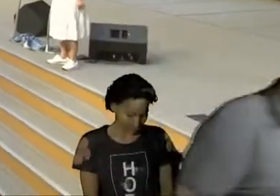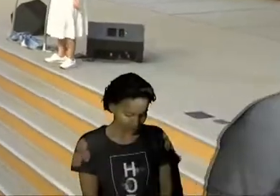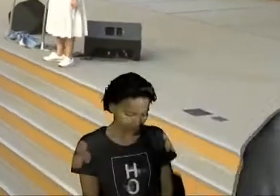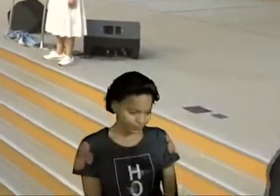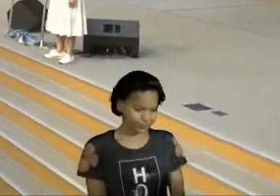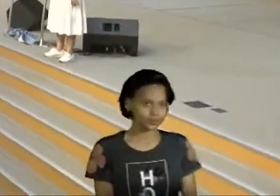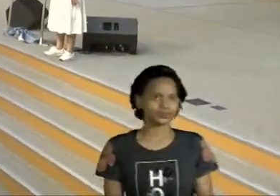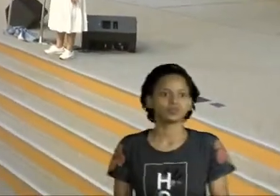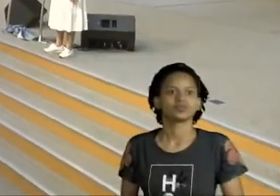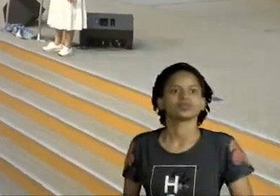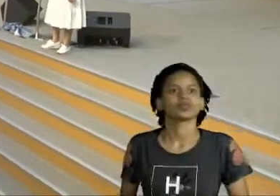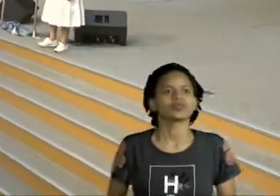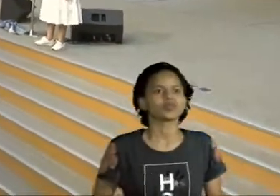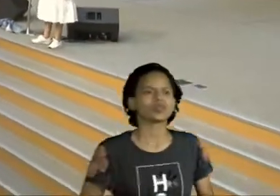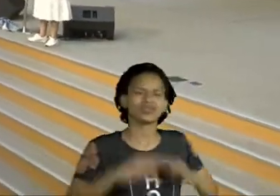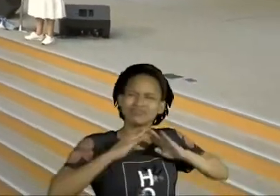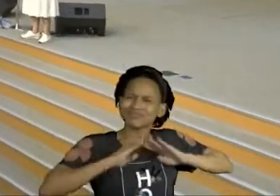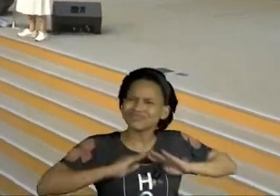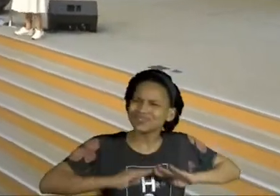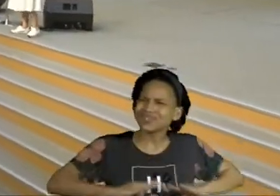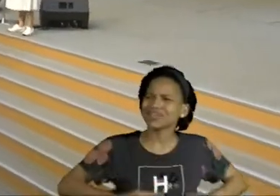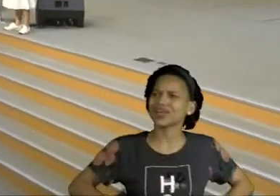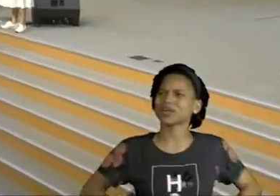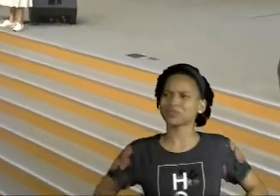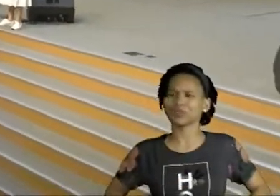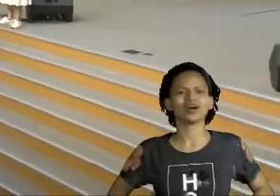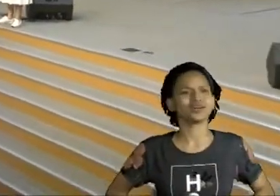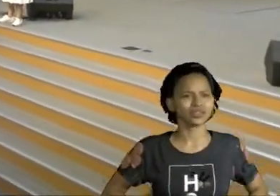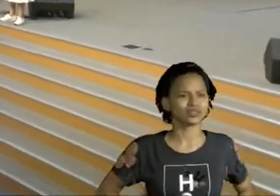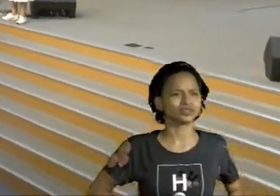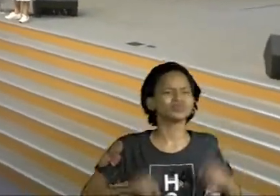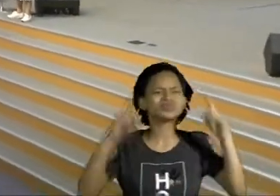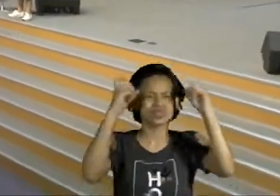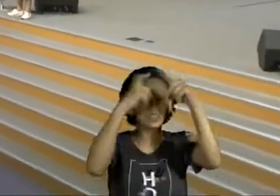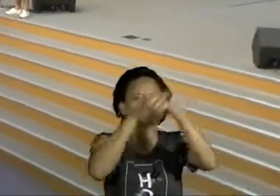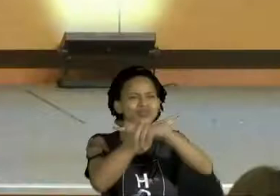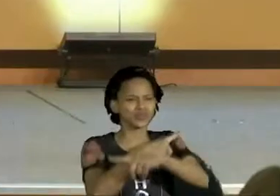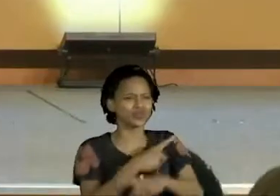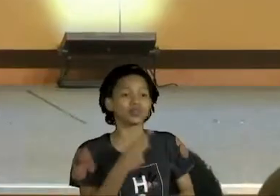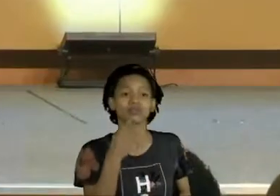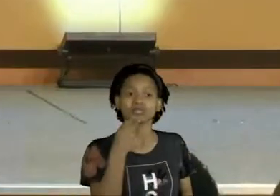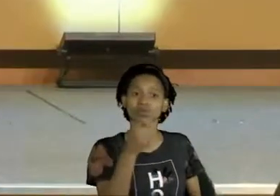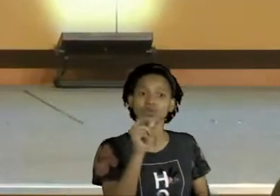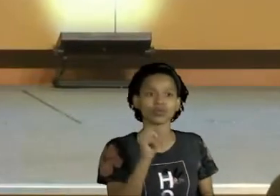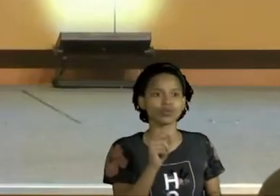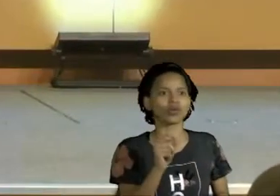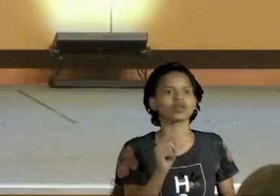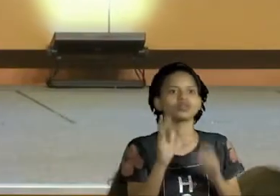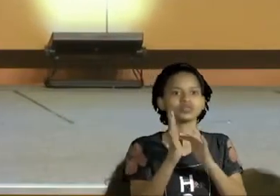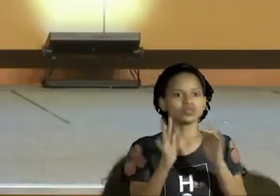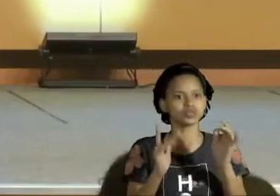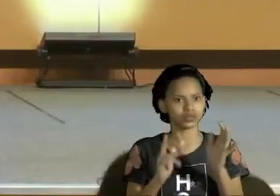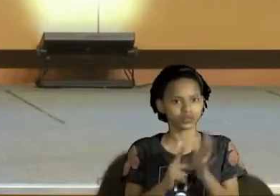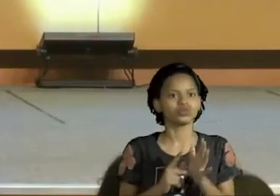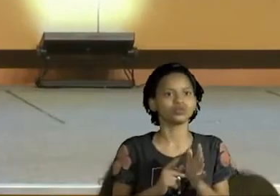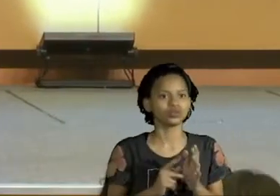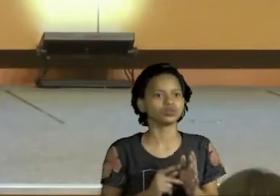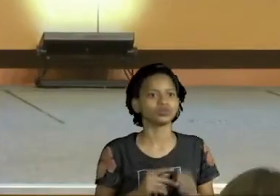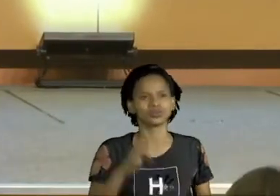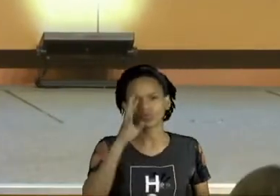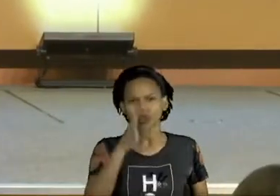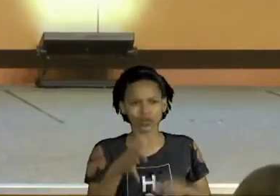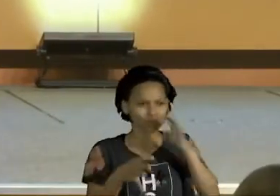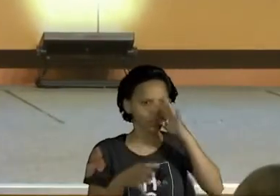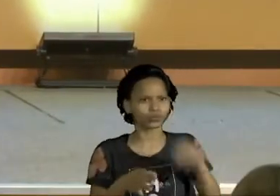cansados, oprimidos, sobrecarregados. Ele não disse: eu vos julgarei. Quem se lembra, completa para mim, igreja. Ele disse: